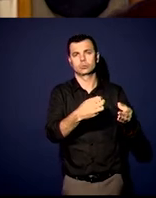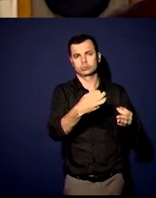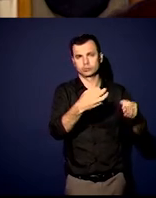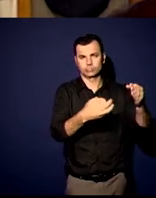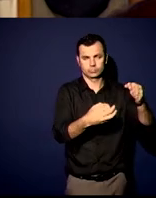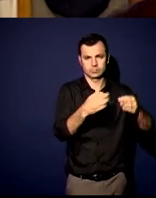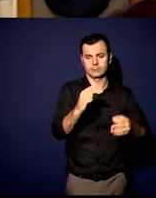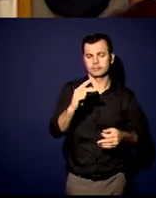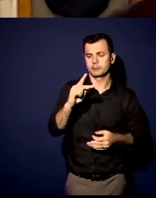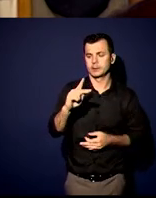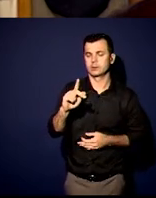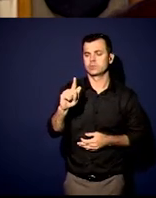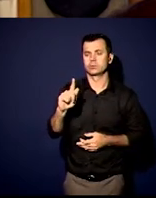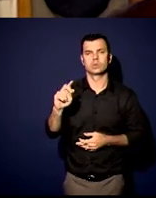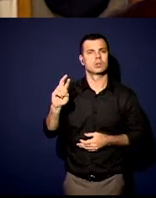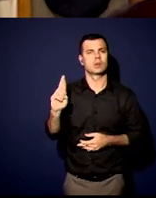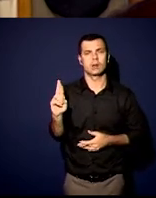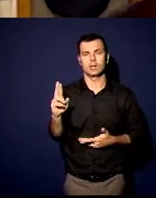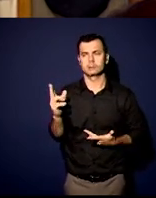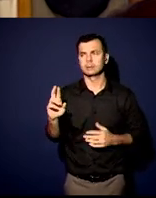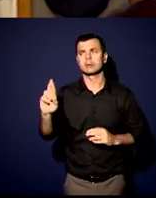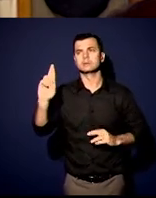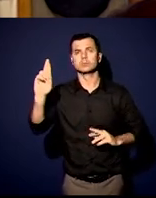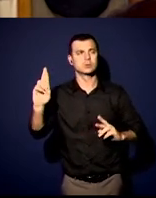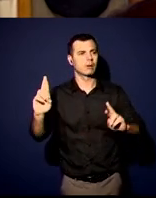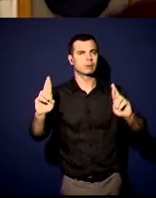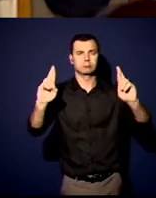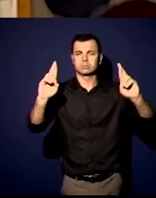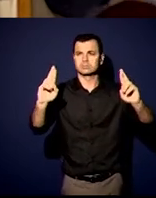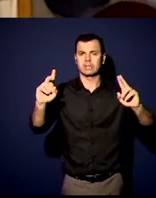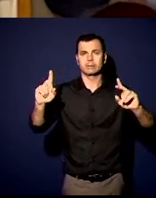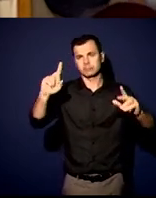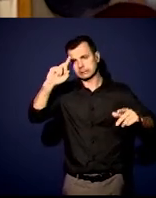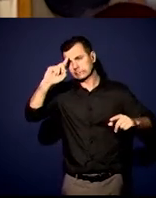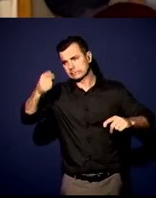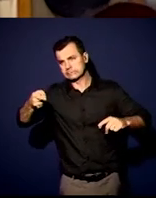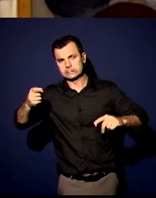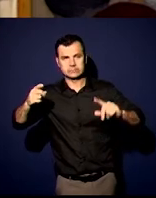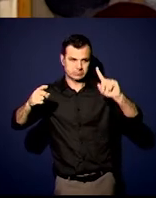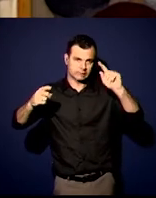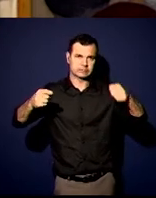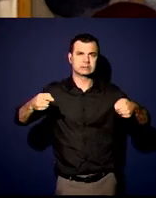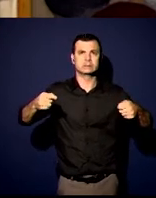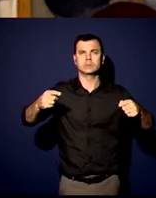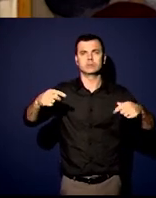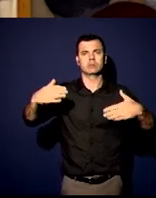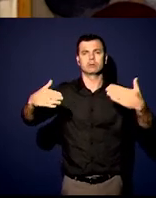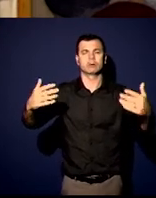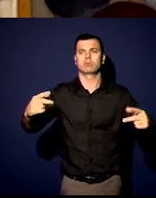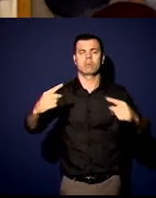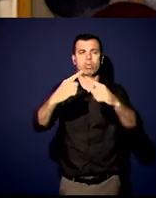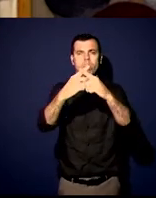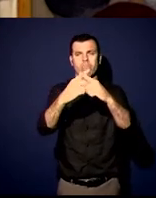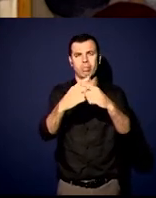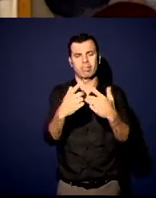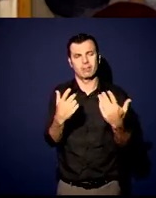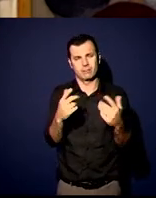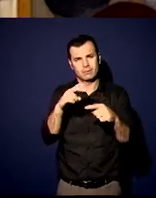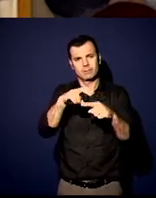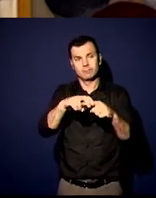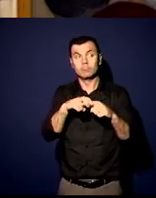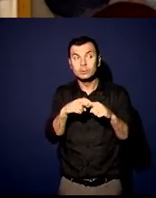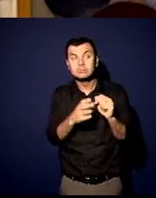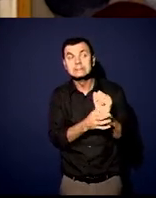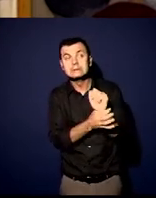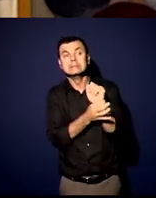há um conflito de competências muitas vezes e que causa um problema de segurança jurídica no Brasil Isso não é um